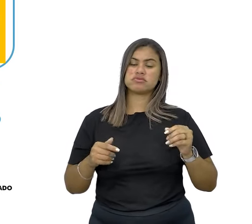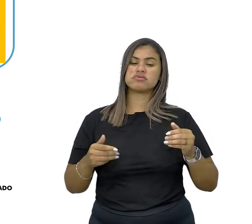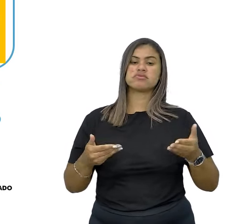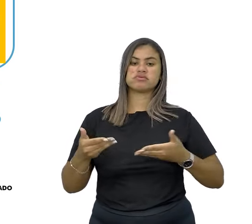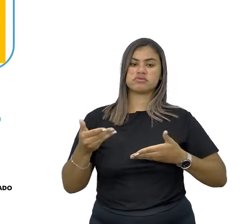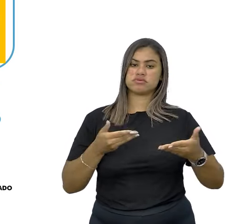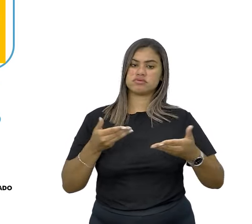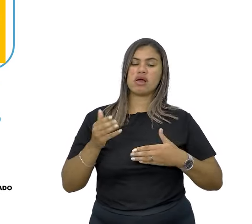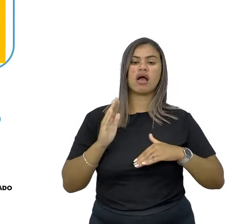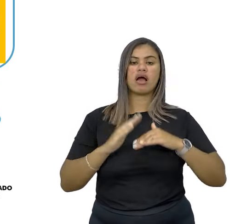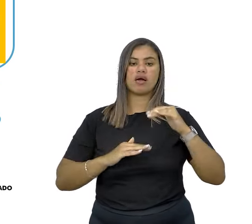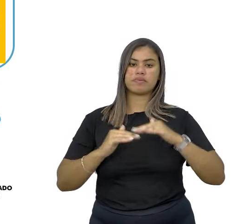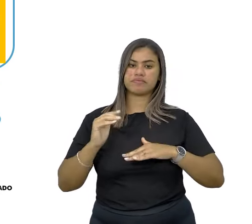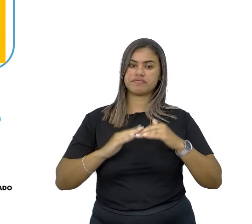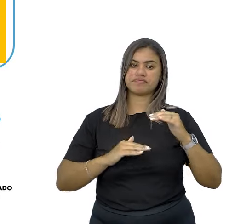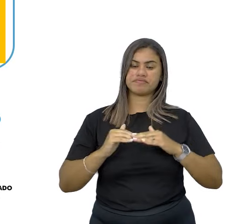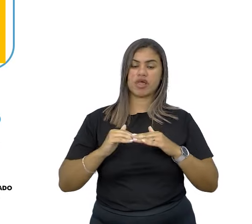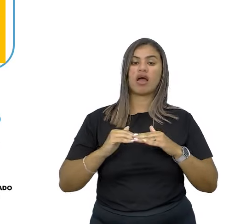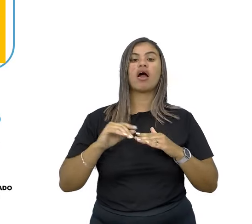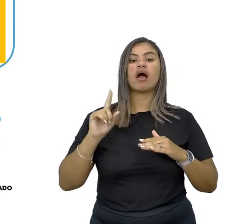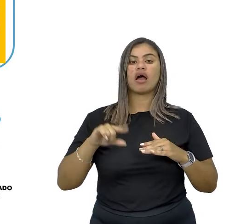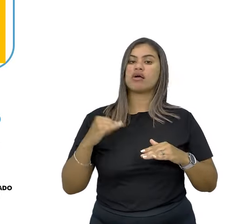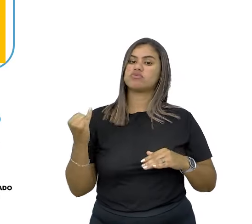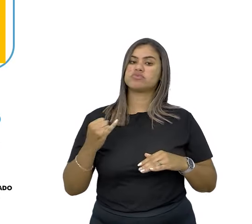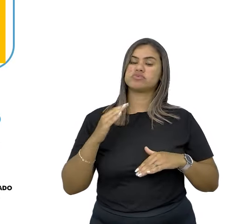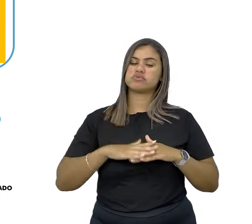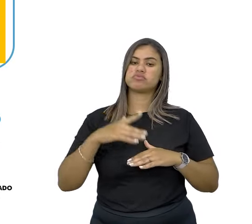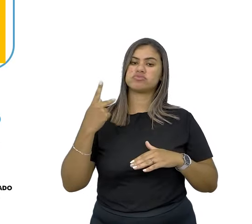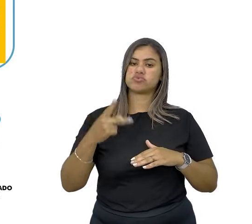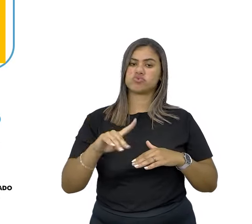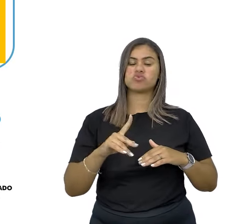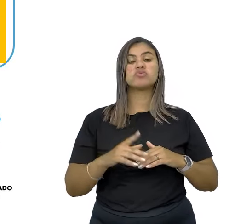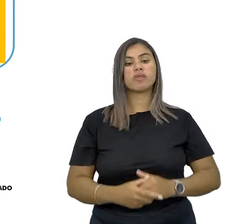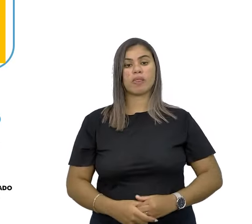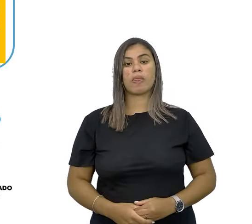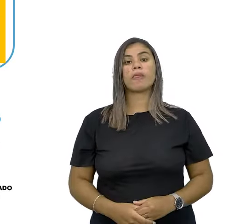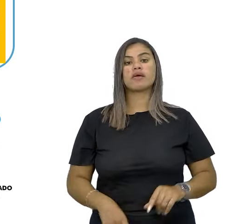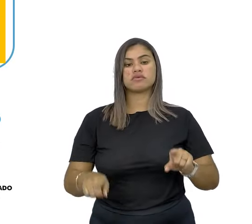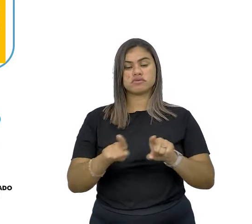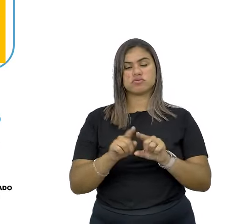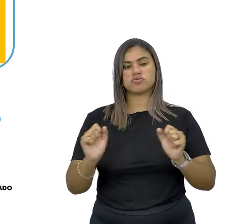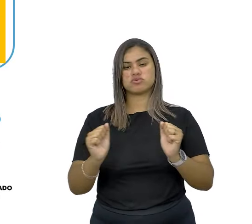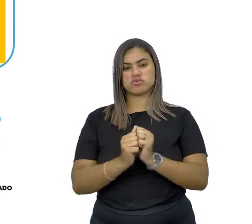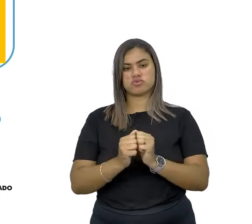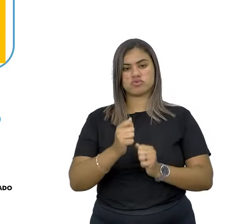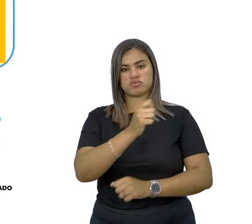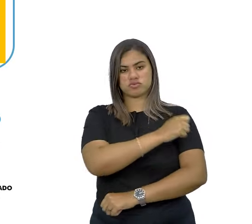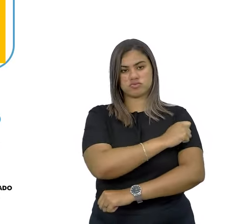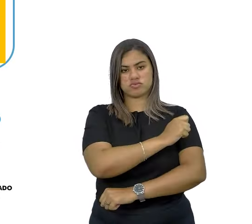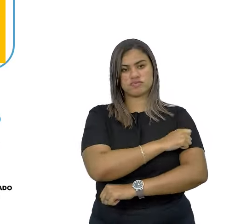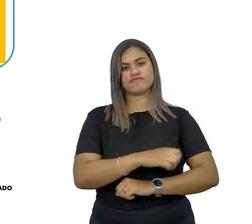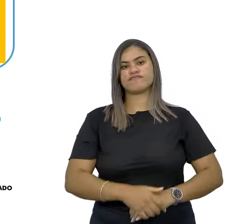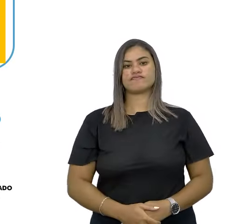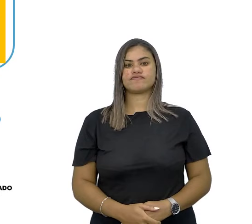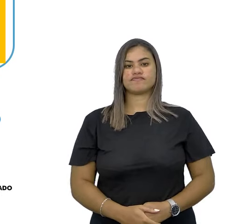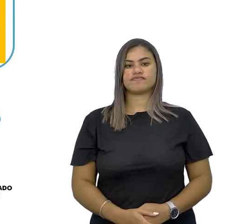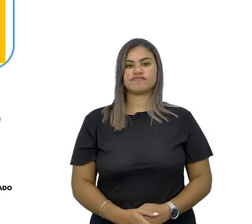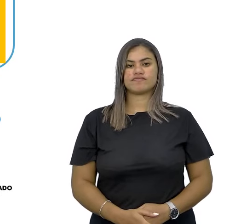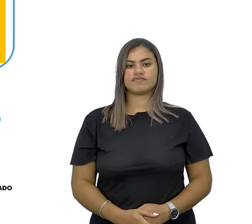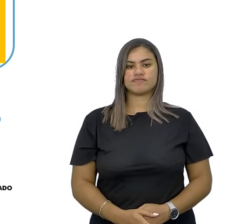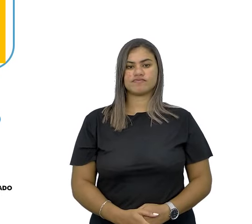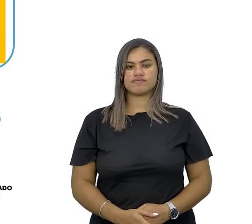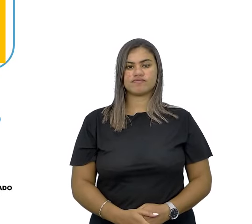correlação da habilidade, é importante que você faça. E também faça com seus alunos. Pode passar?